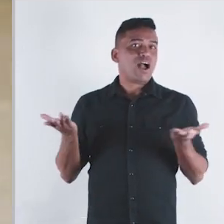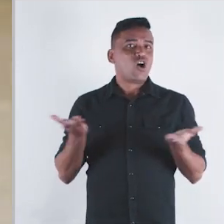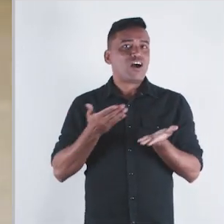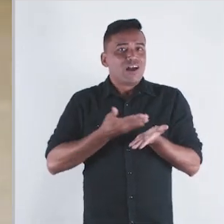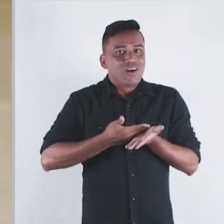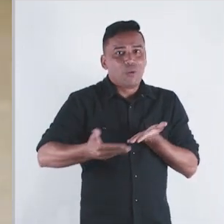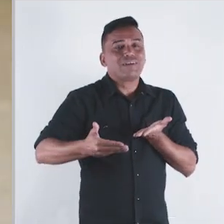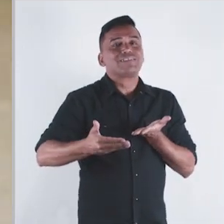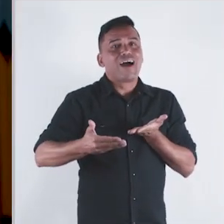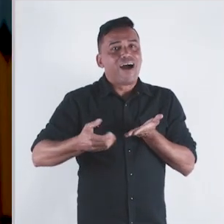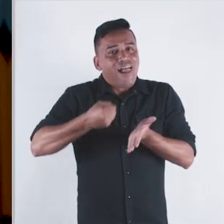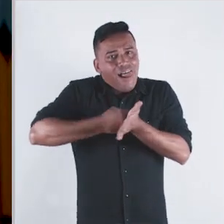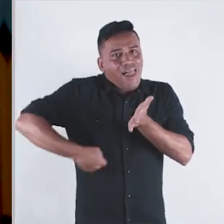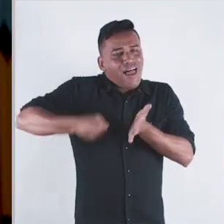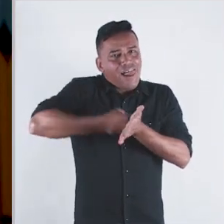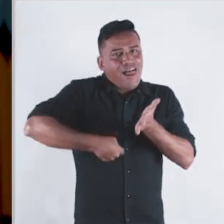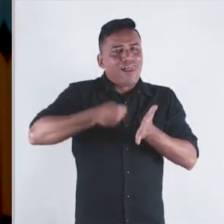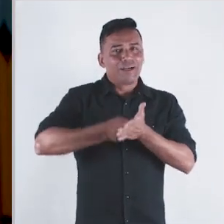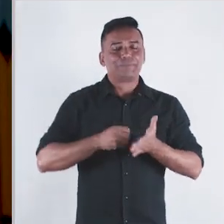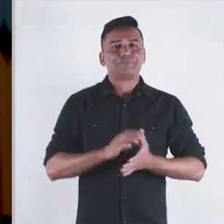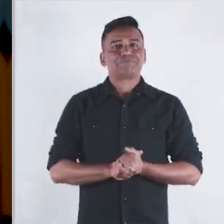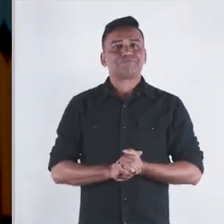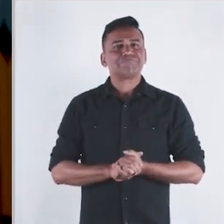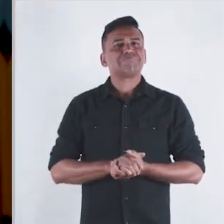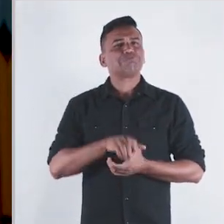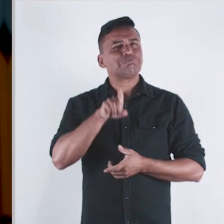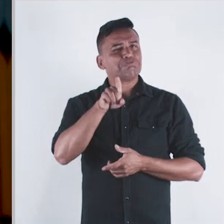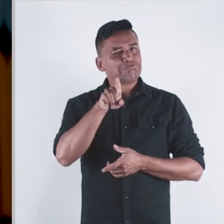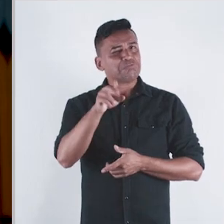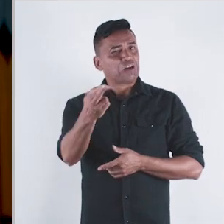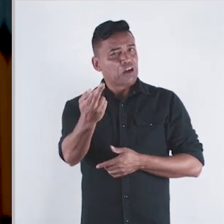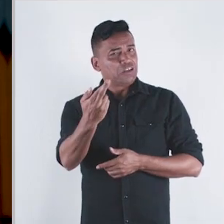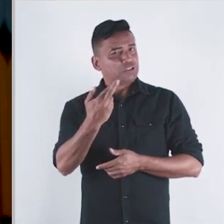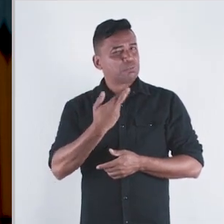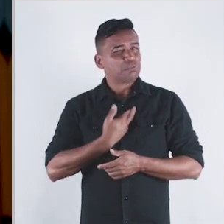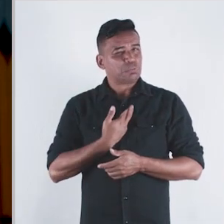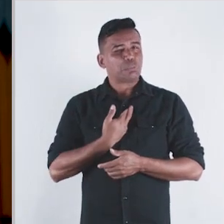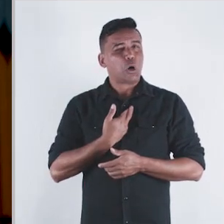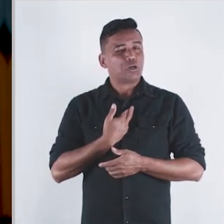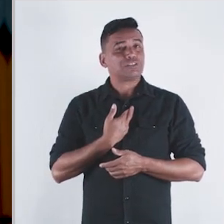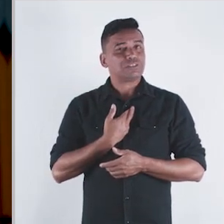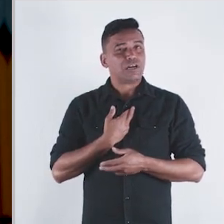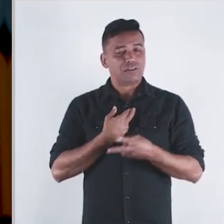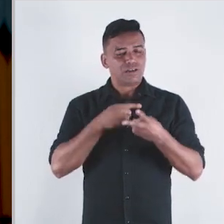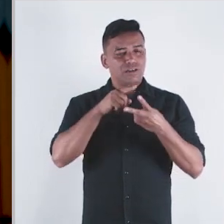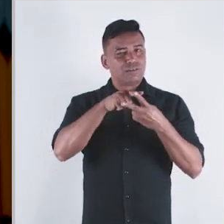gente começar a trabalhar. Essa sua resposta me direciona para 3